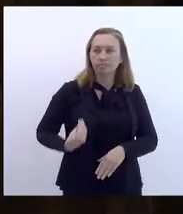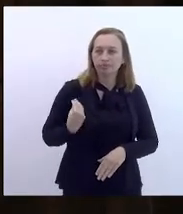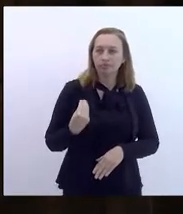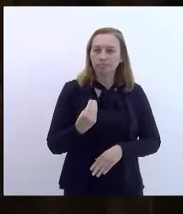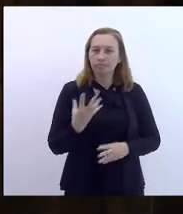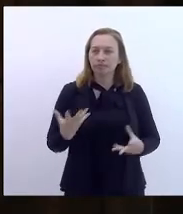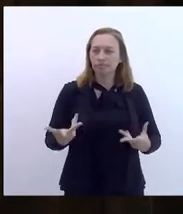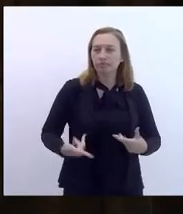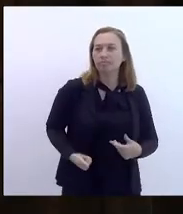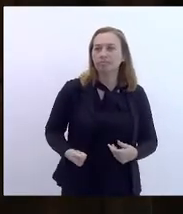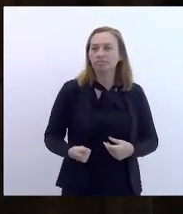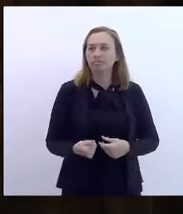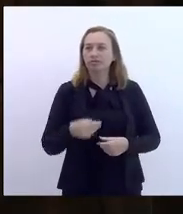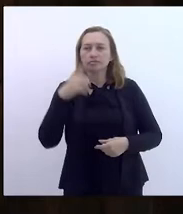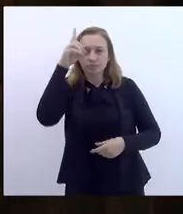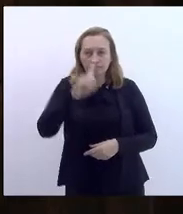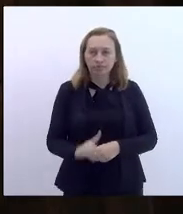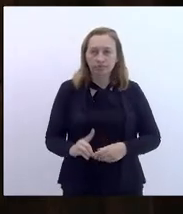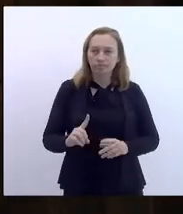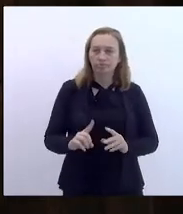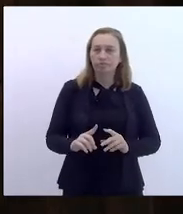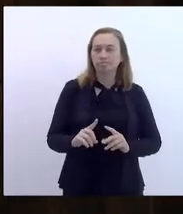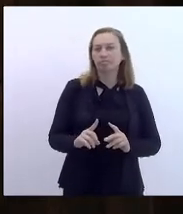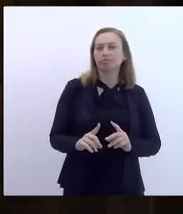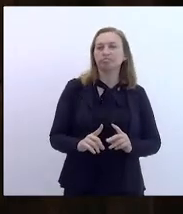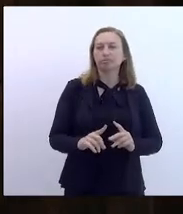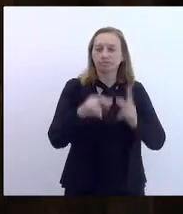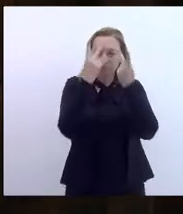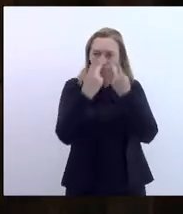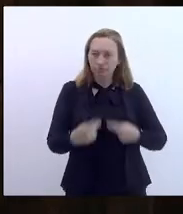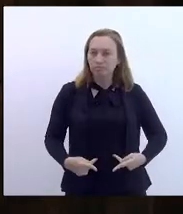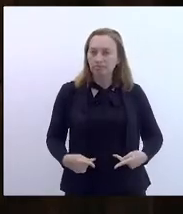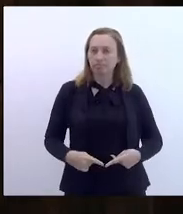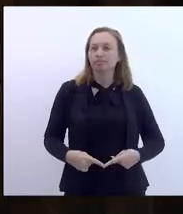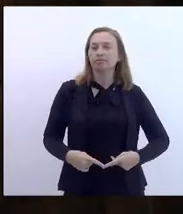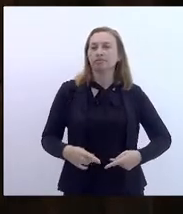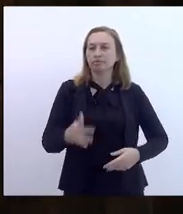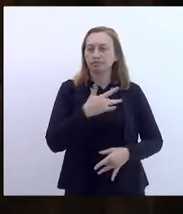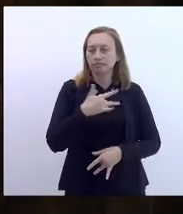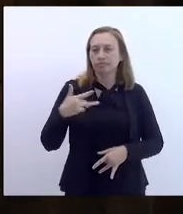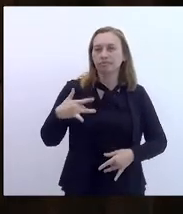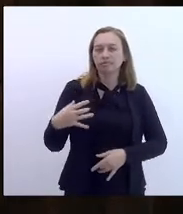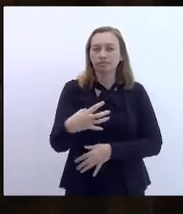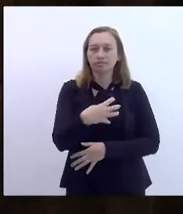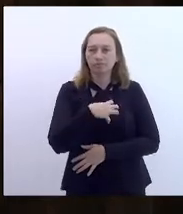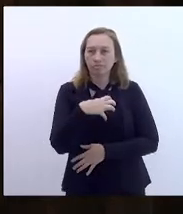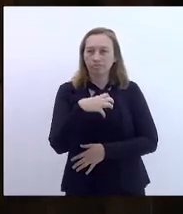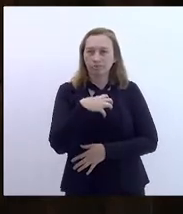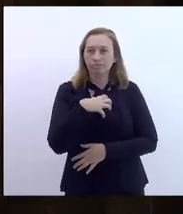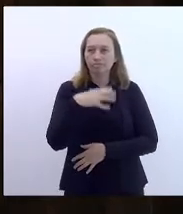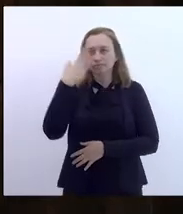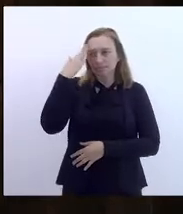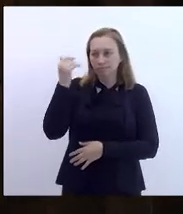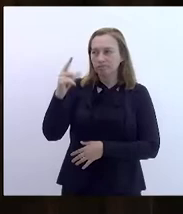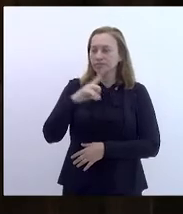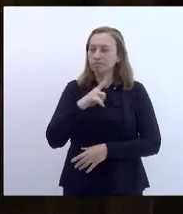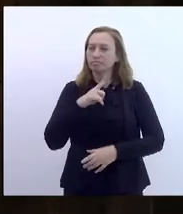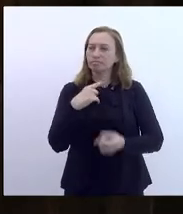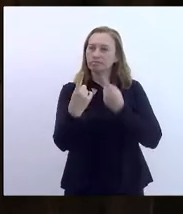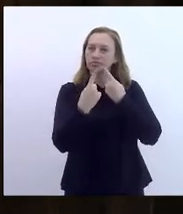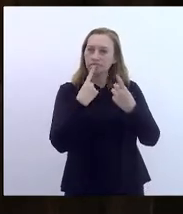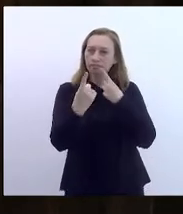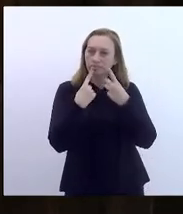garantir Direitos Humanos é garantir uma vida saudável a garantir uma vida de direito e nesse sentido eu sei que tem muito